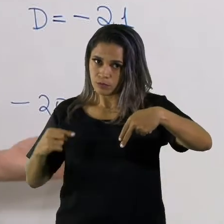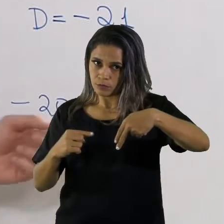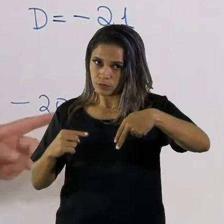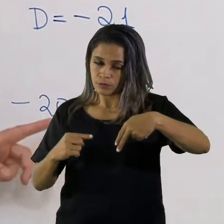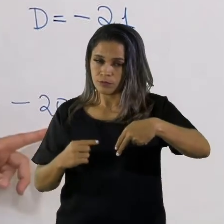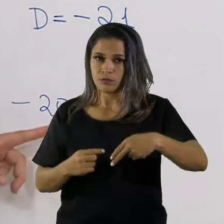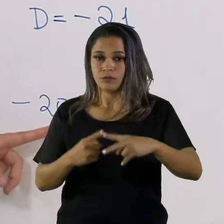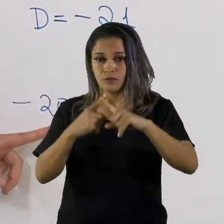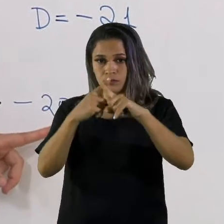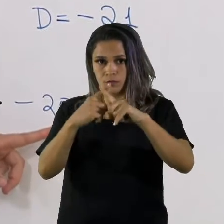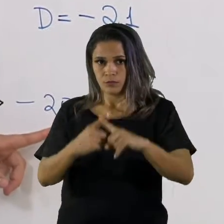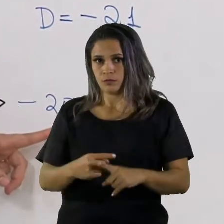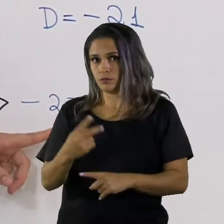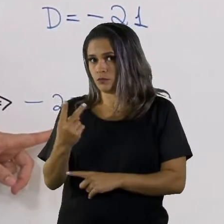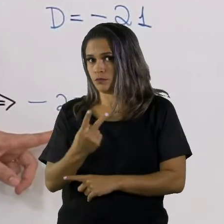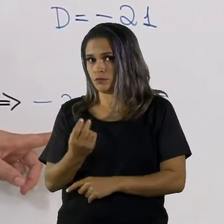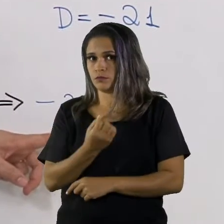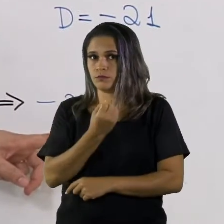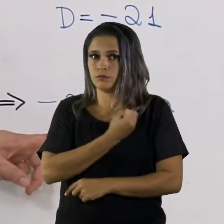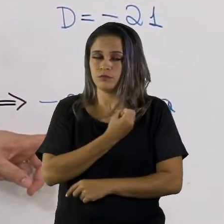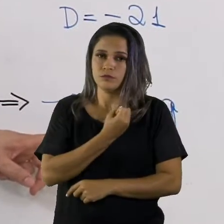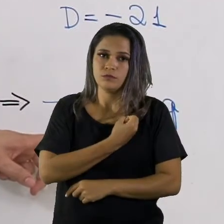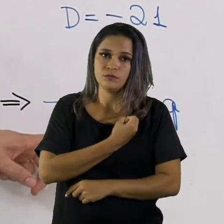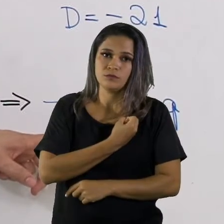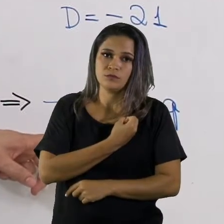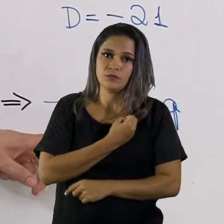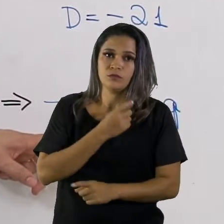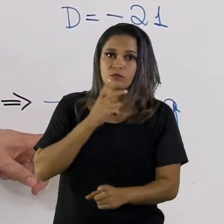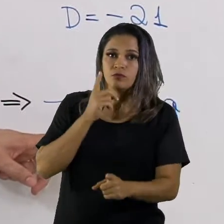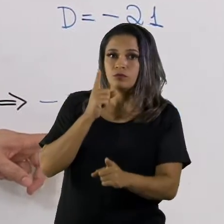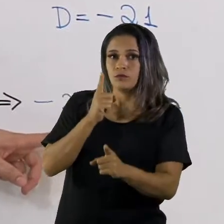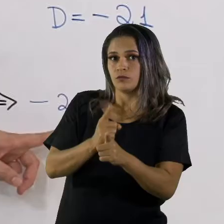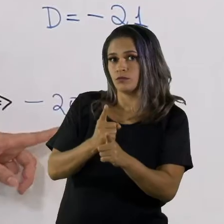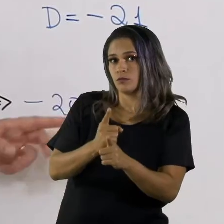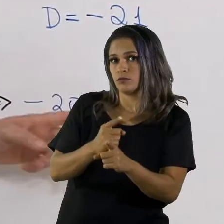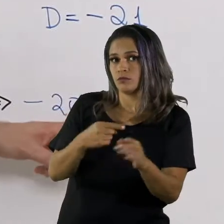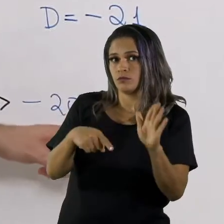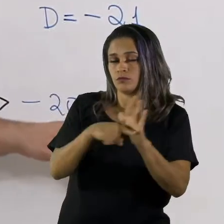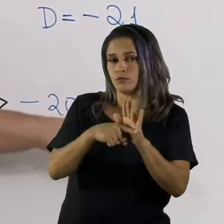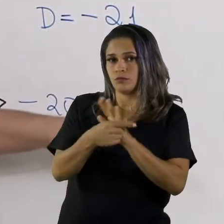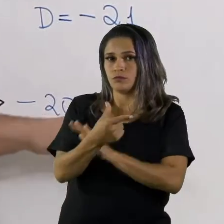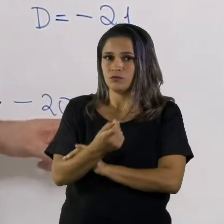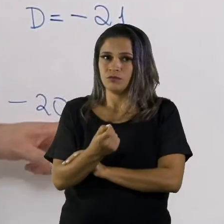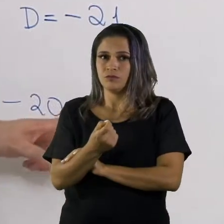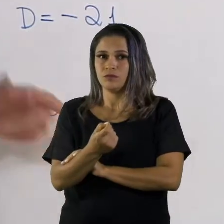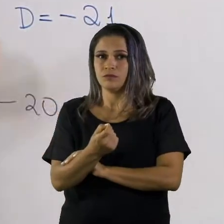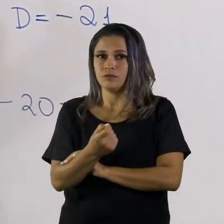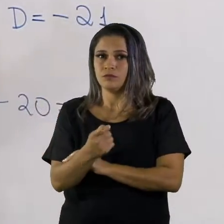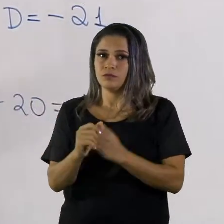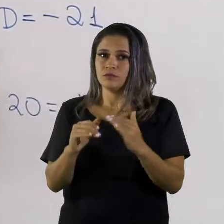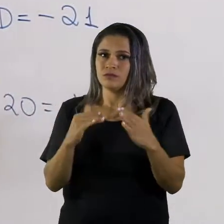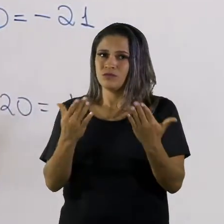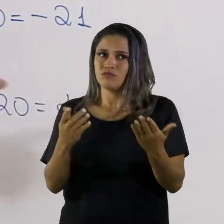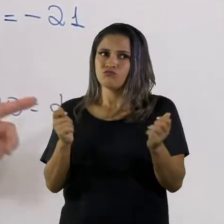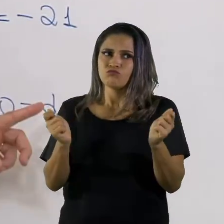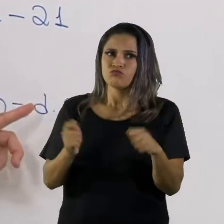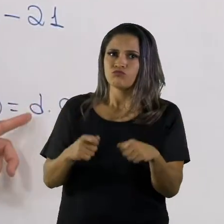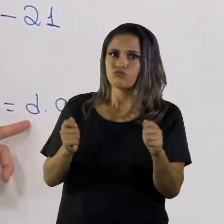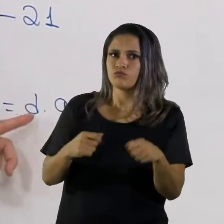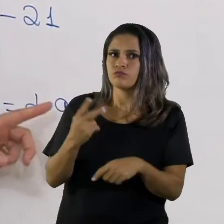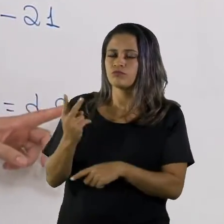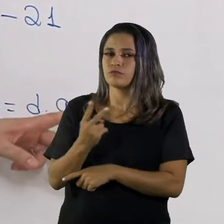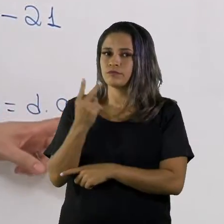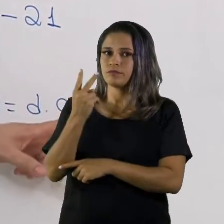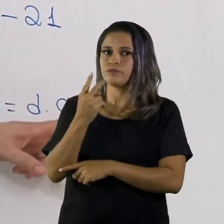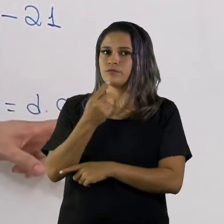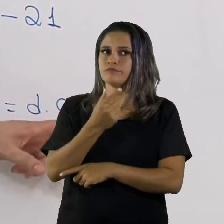eu encontro como produto menos 20. Quais seriam os possíveis valores de